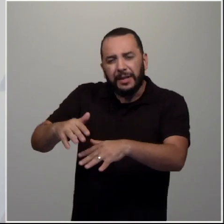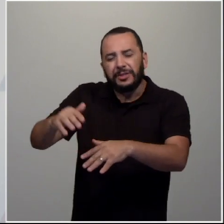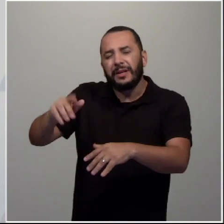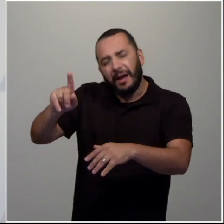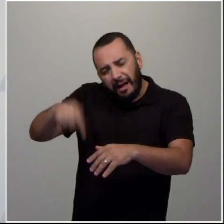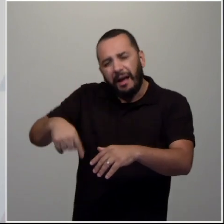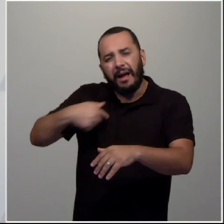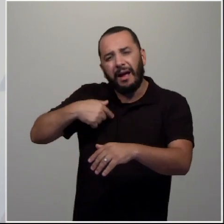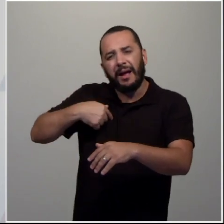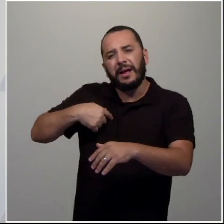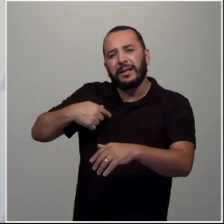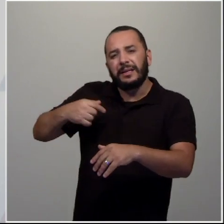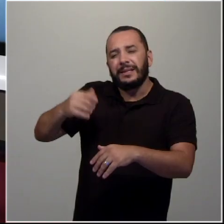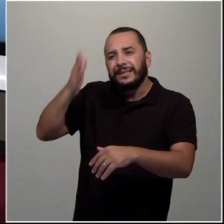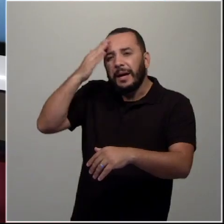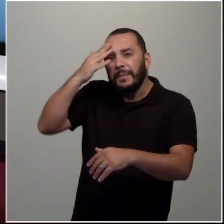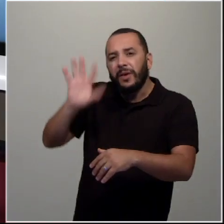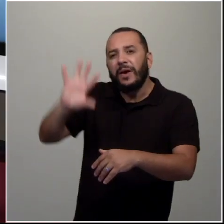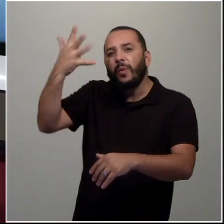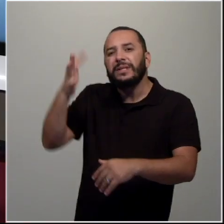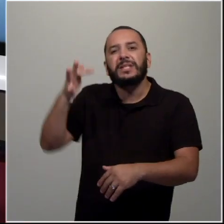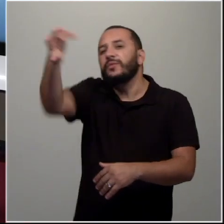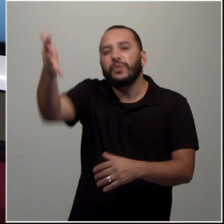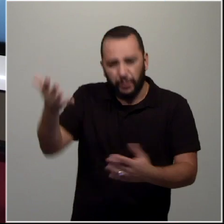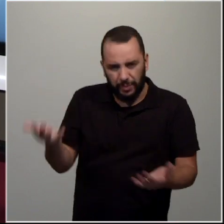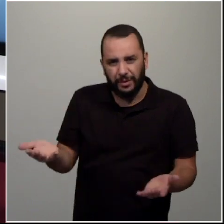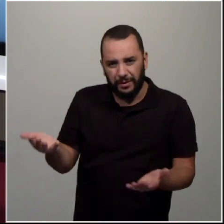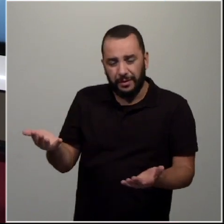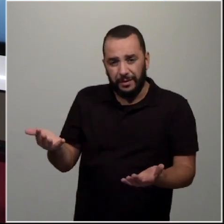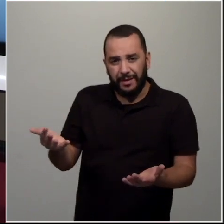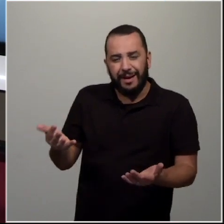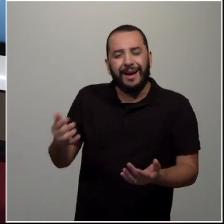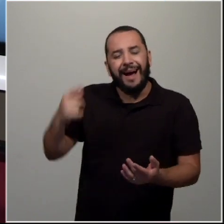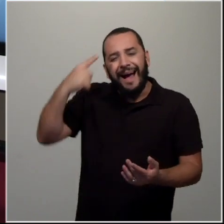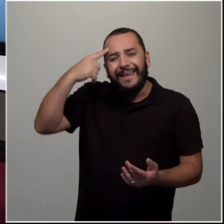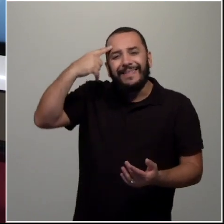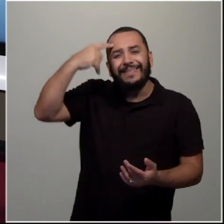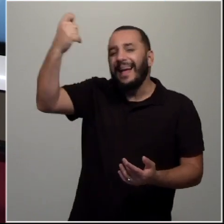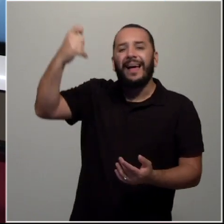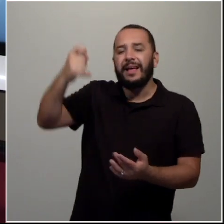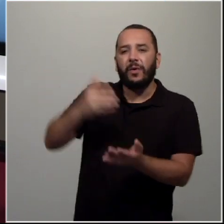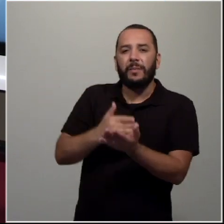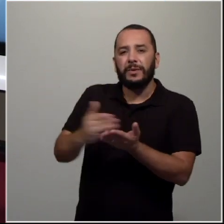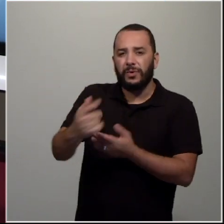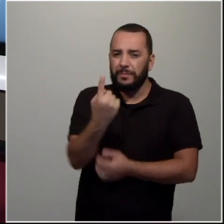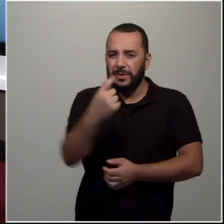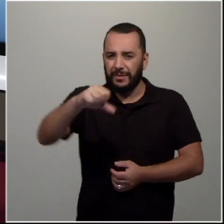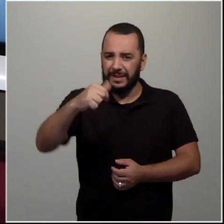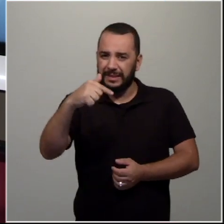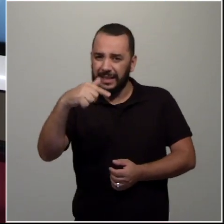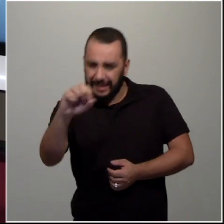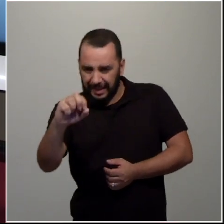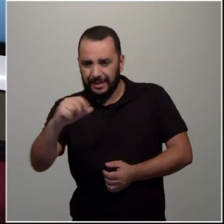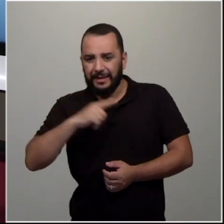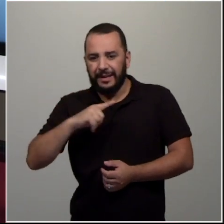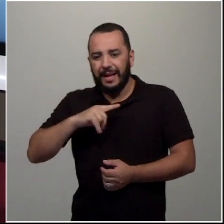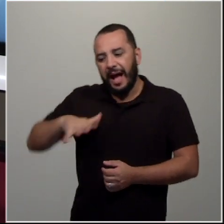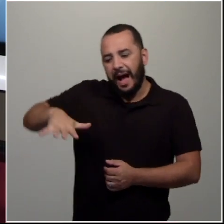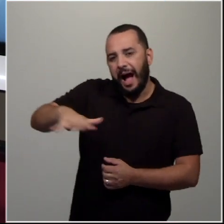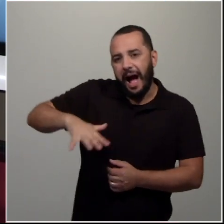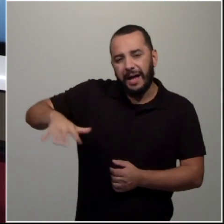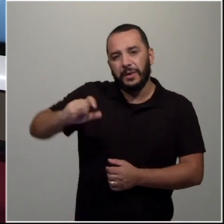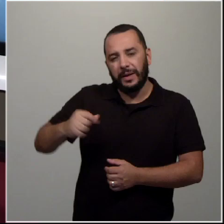determinados fenômenos né essa idéia ela surge mais ou menos na década de 70 é com áreas como a biomassa